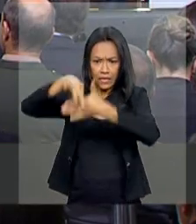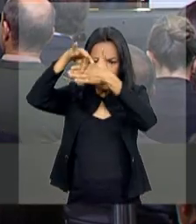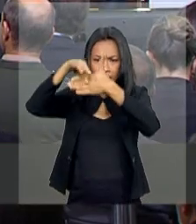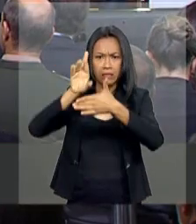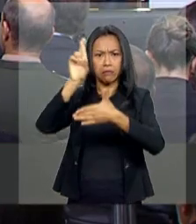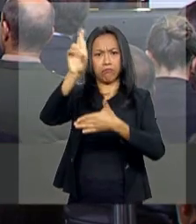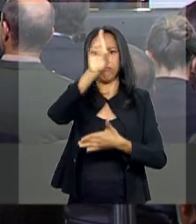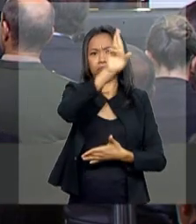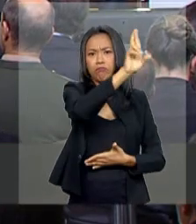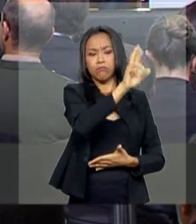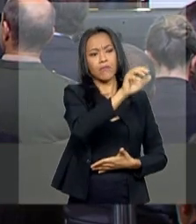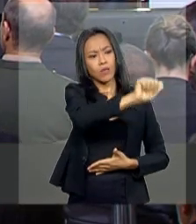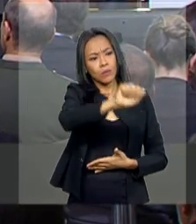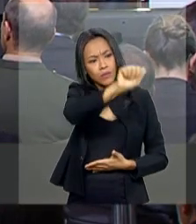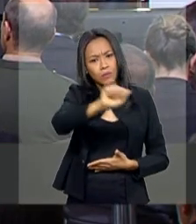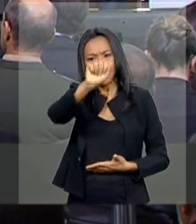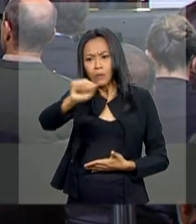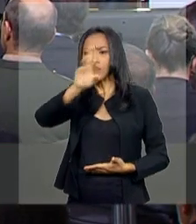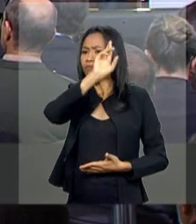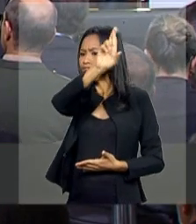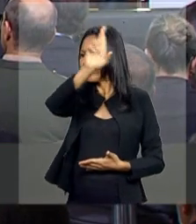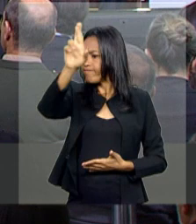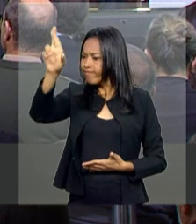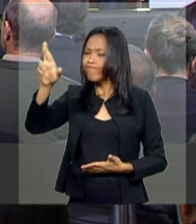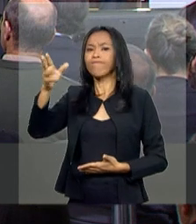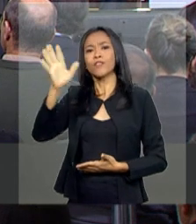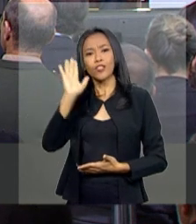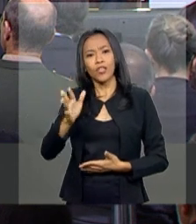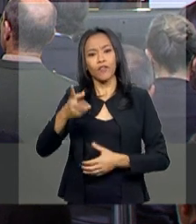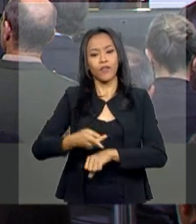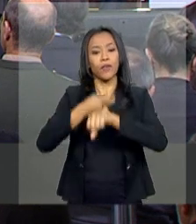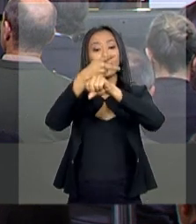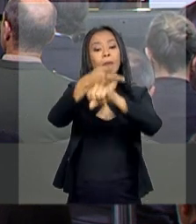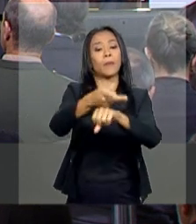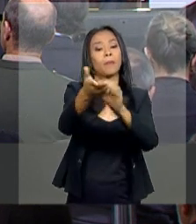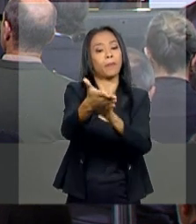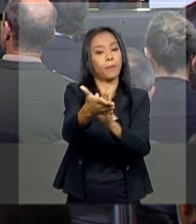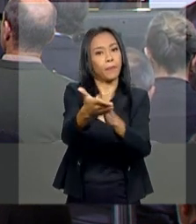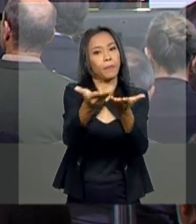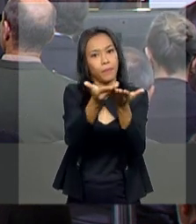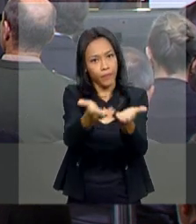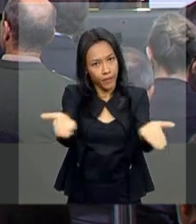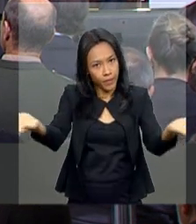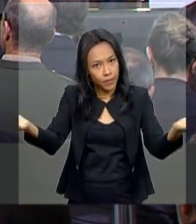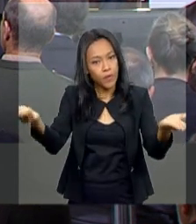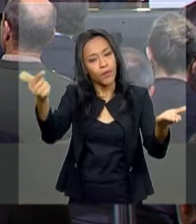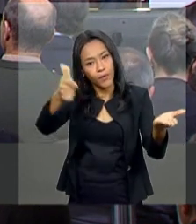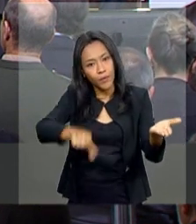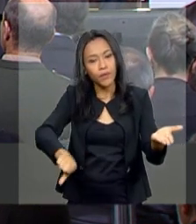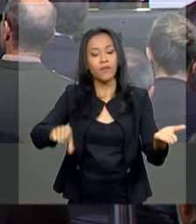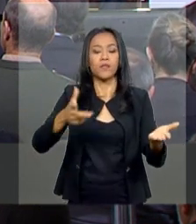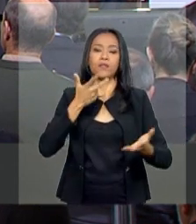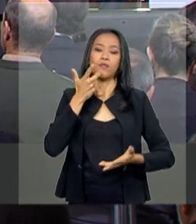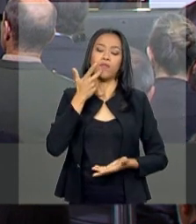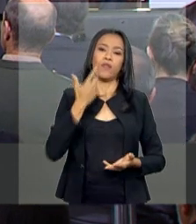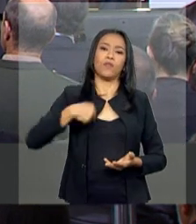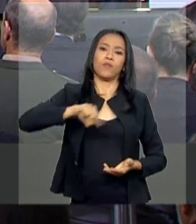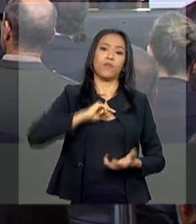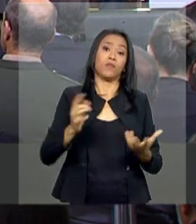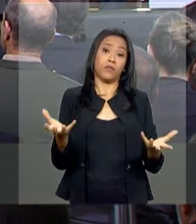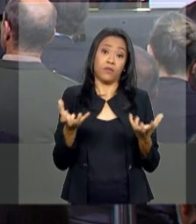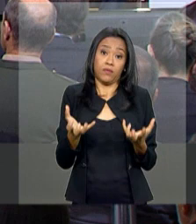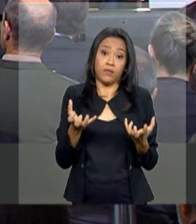entidades que merecidamente foram agraciados é com esse prêmio e mais uma vez reitero que nós queremos